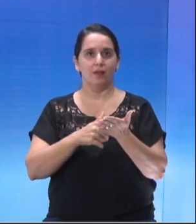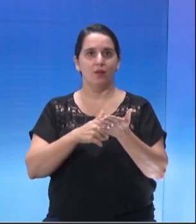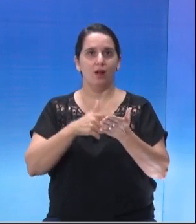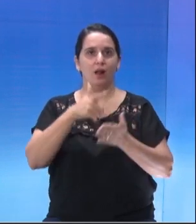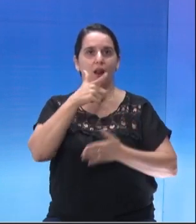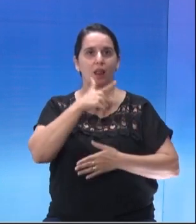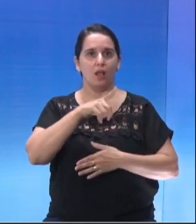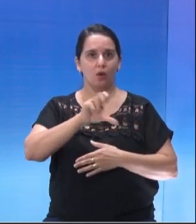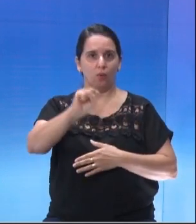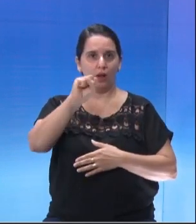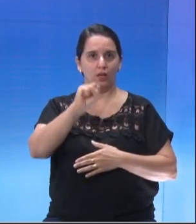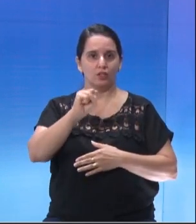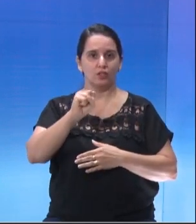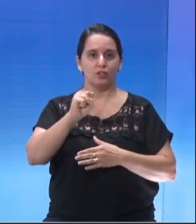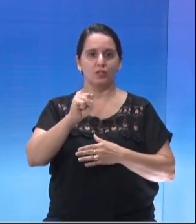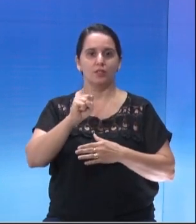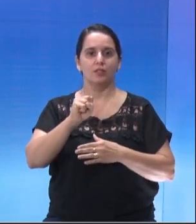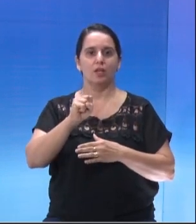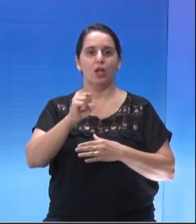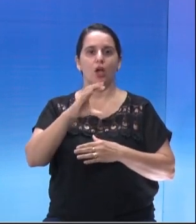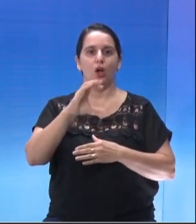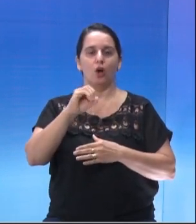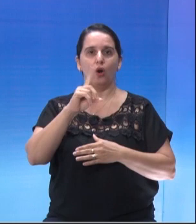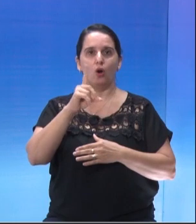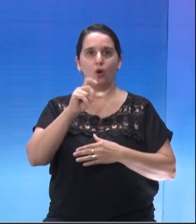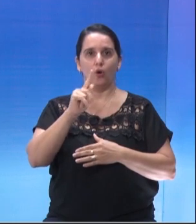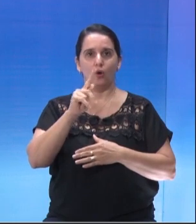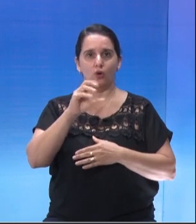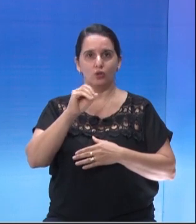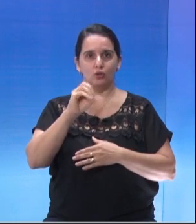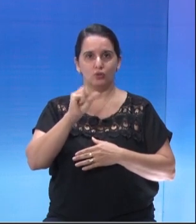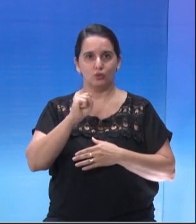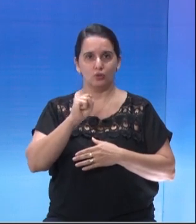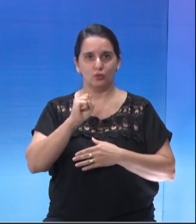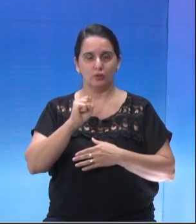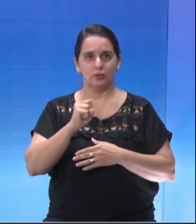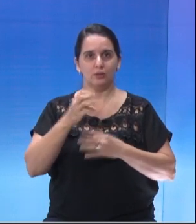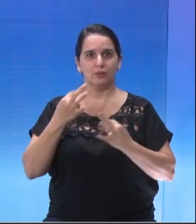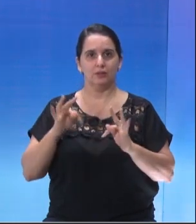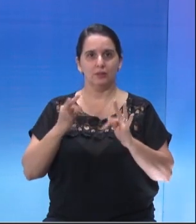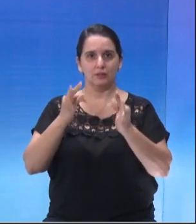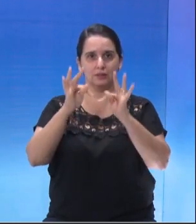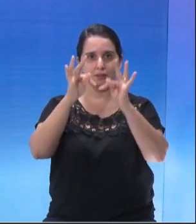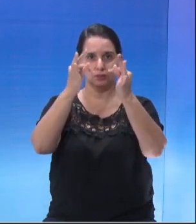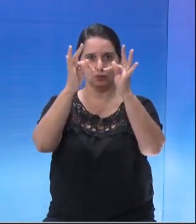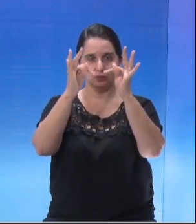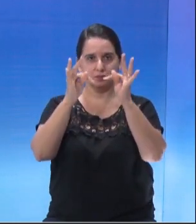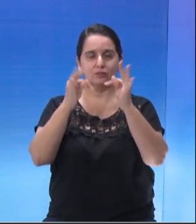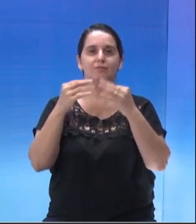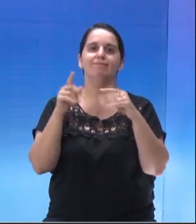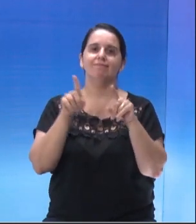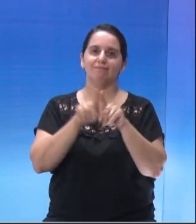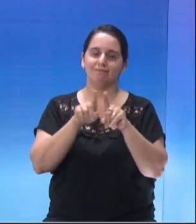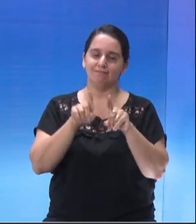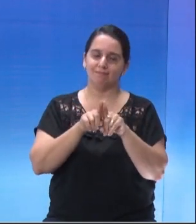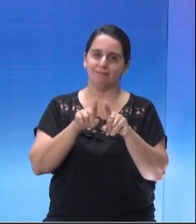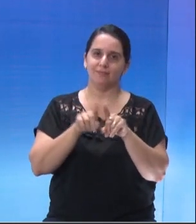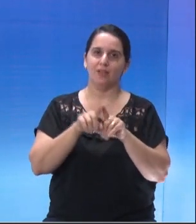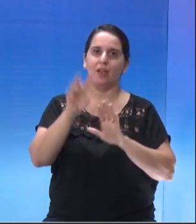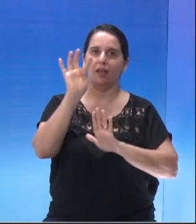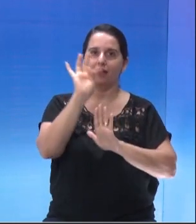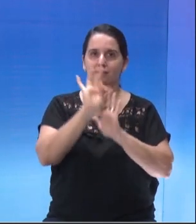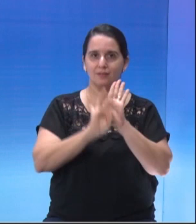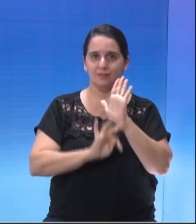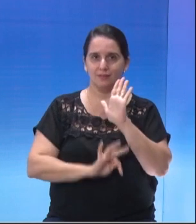suas tecnologias. Esse é o nome que vai vir no caderno, né? Então, quando eu falo em tecnologia, eu estou falando desses textos